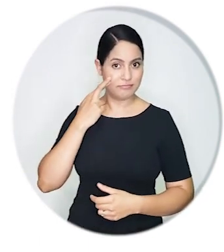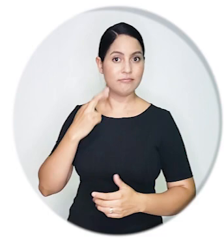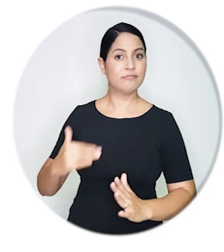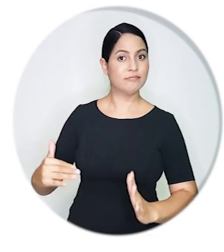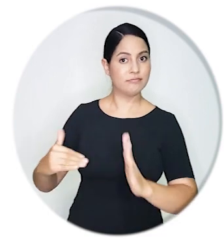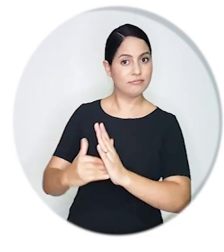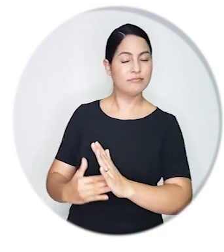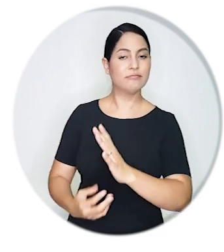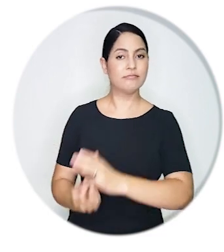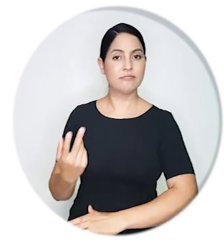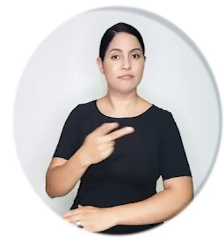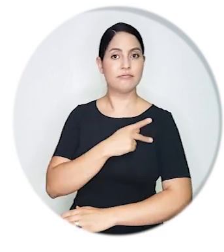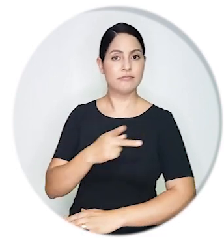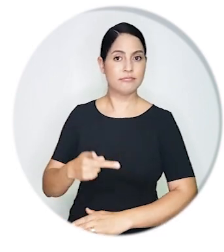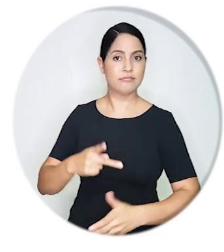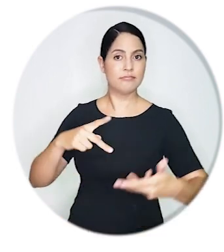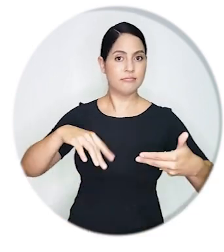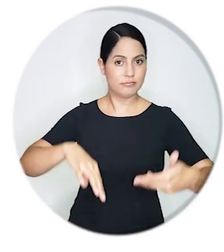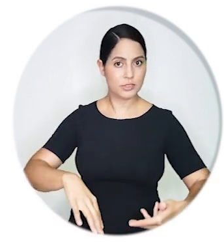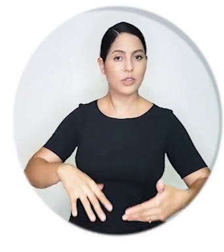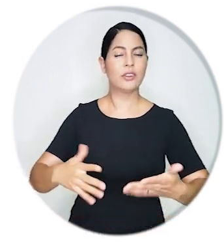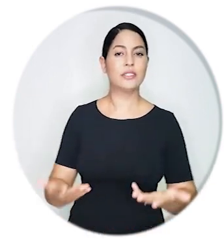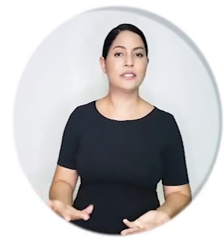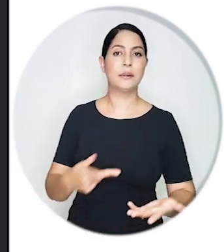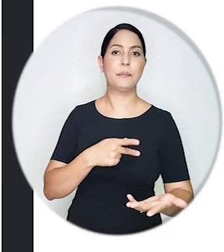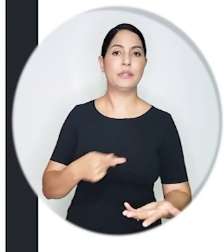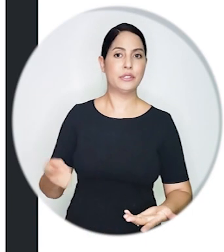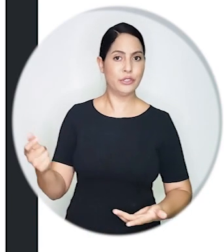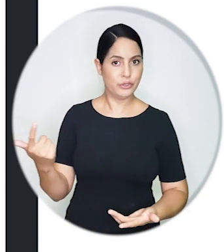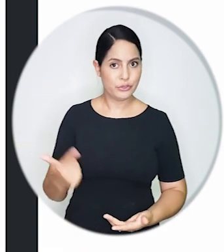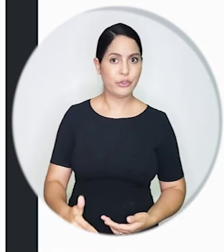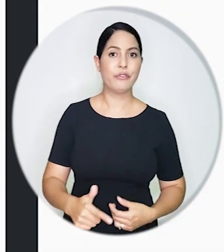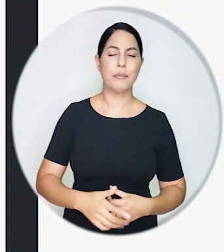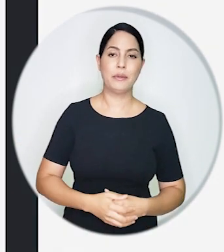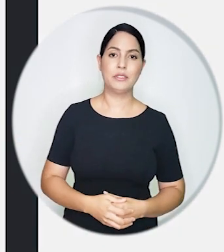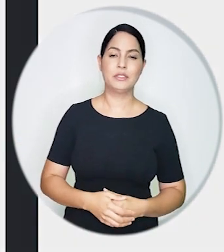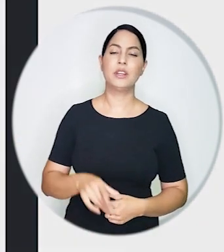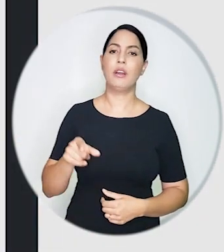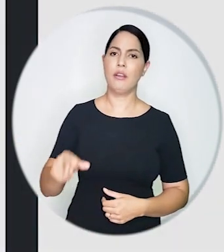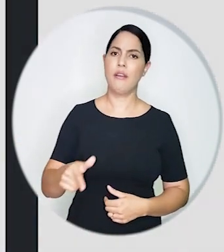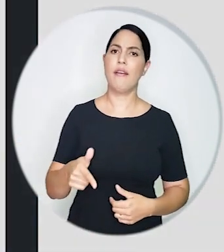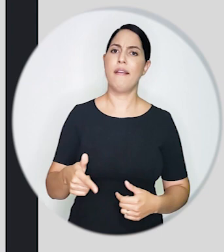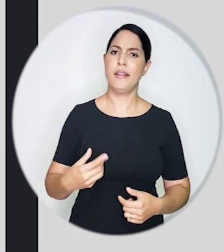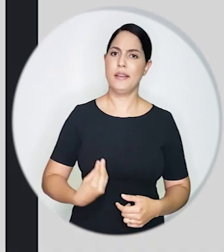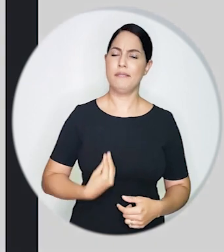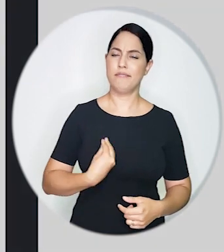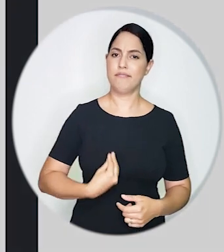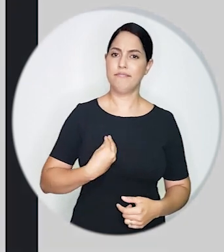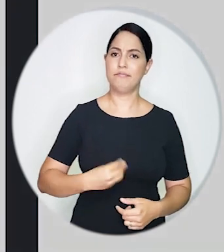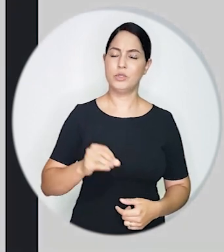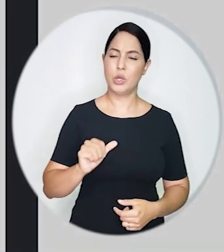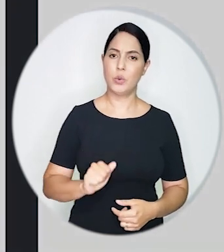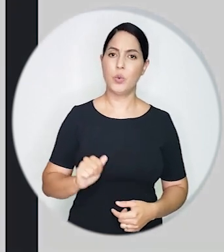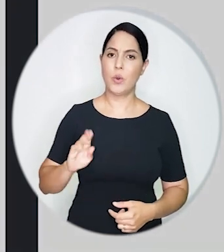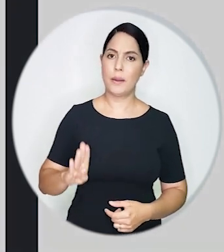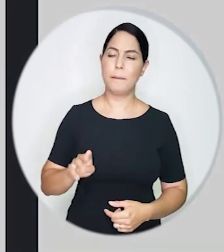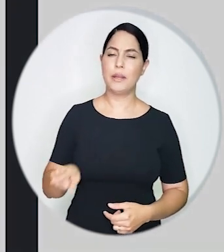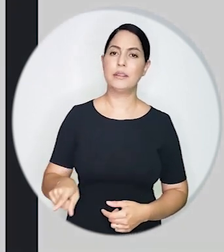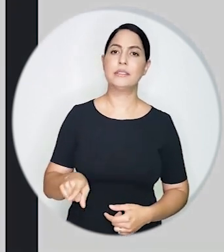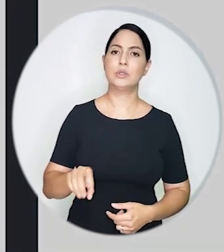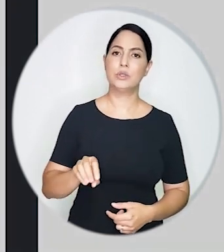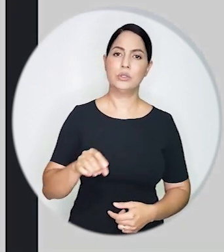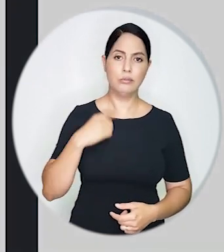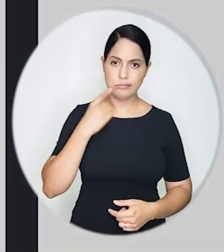pela reeleição às presidências do Senado Federal e do Congresso Nacional. Egresso da advocacia e integrante ativo no sistema